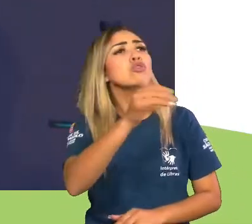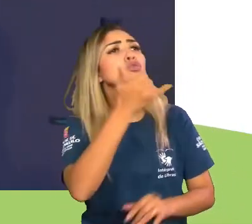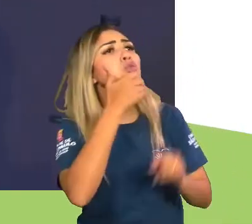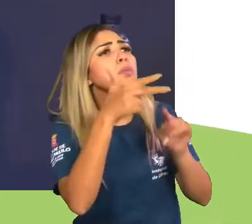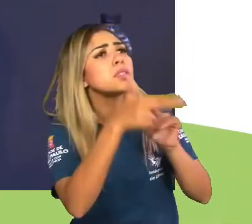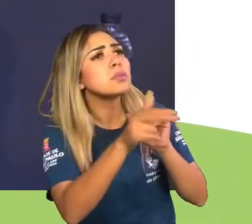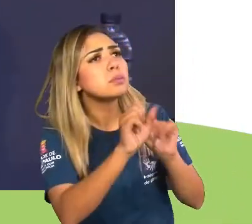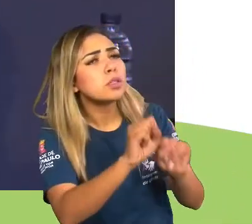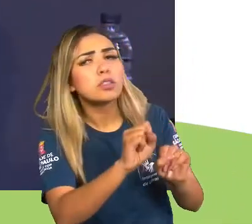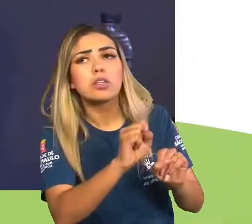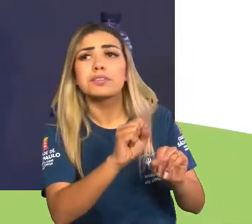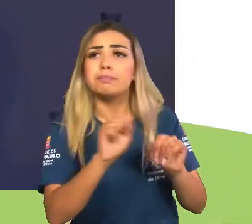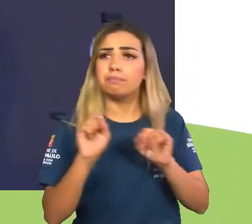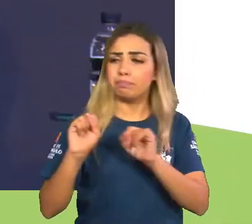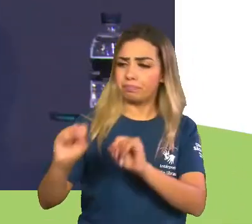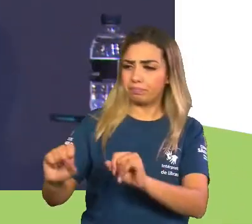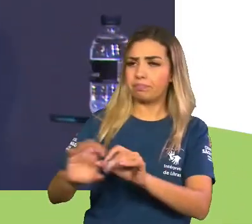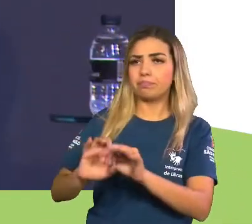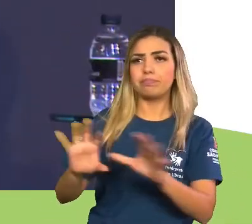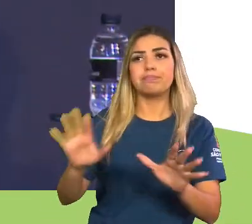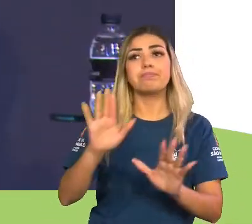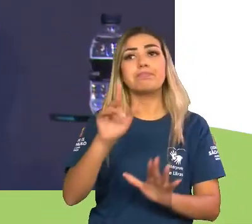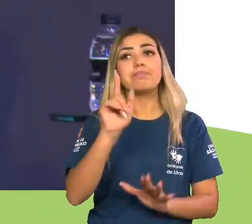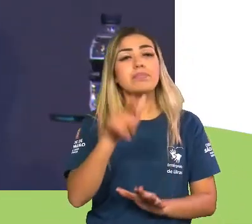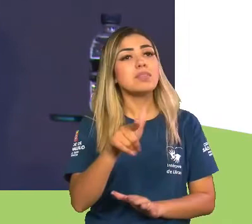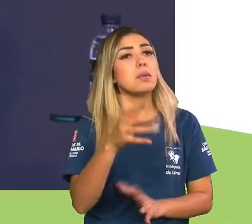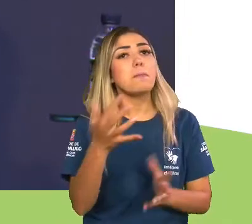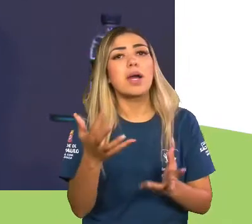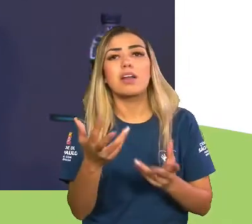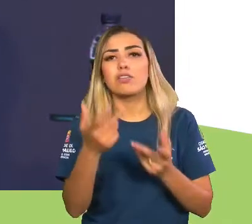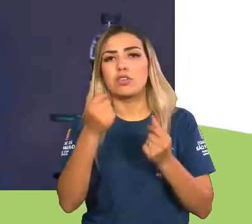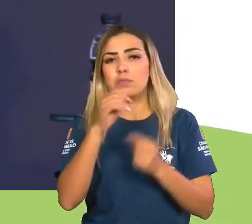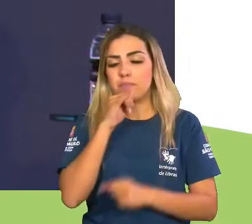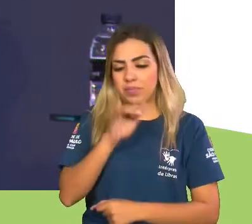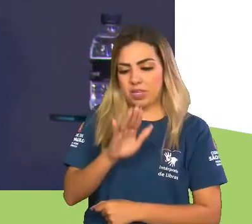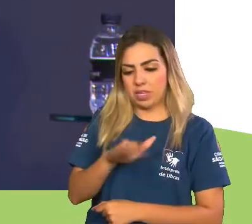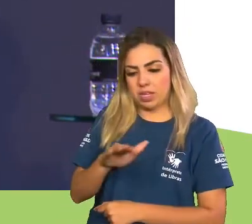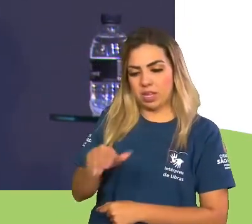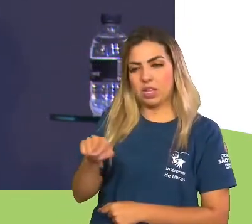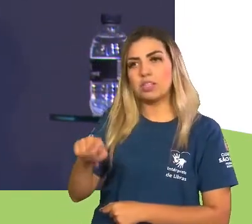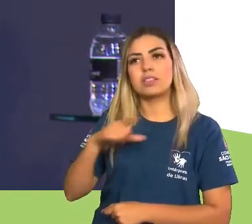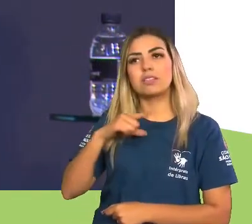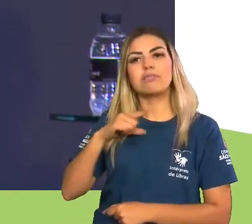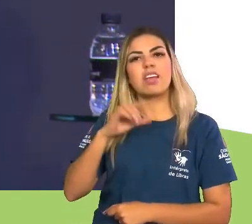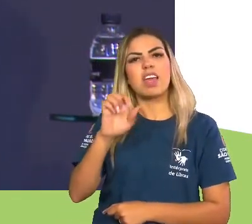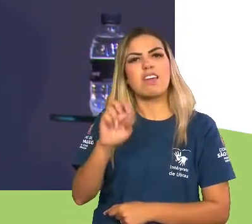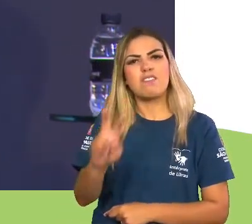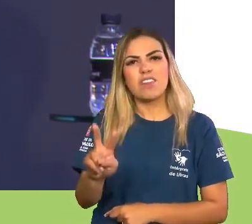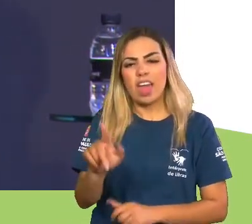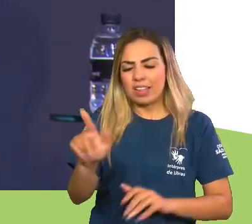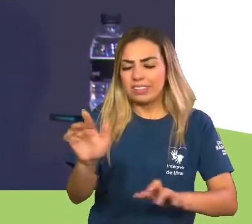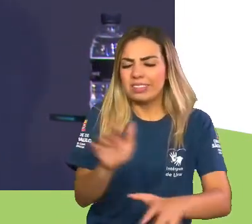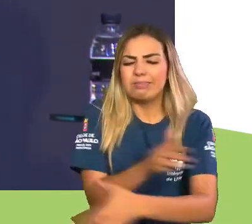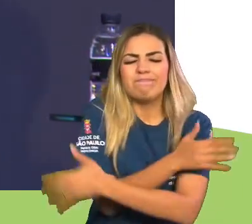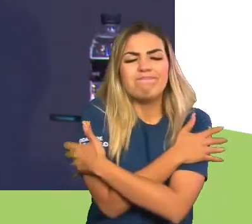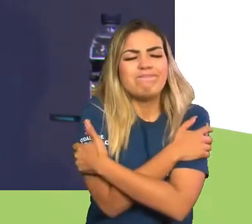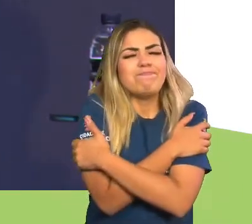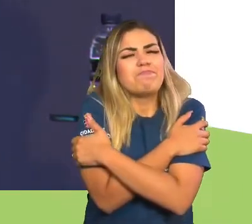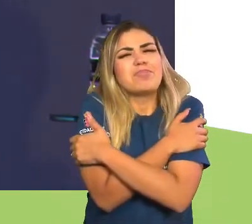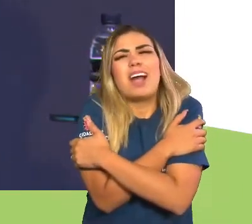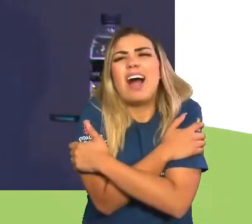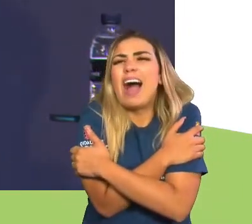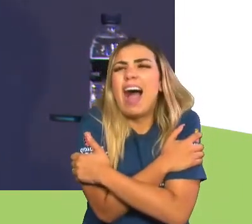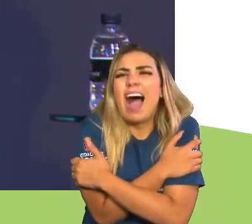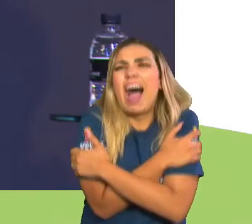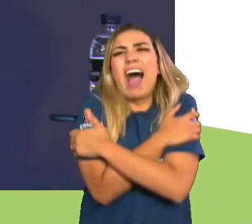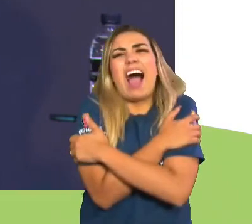Fique à vontade. A coisa mais gostosa é dar um abraço numa criança com a IP. É uma delícia. Você vai ali com